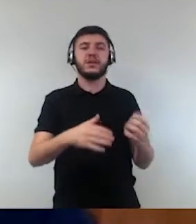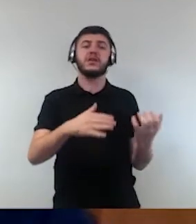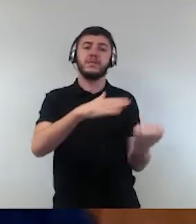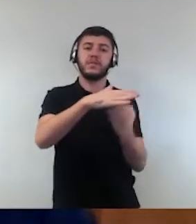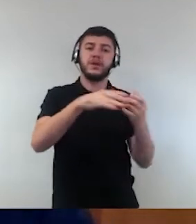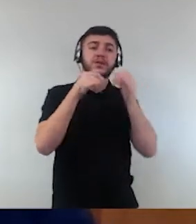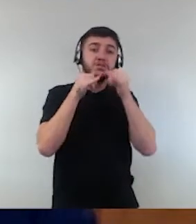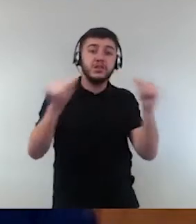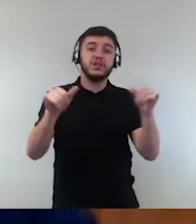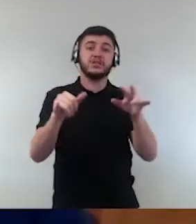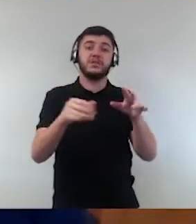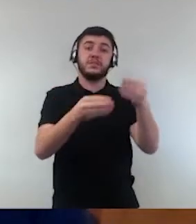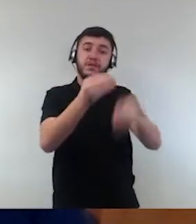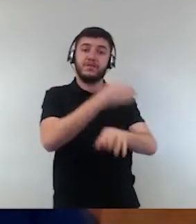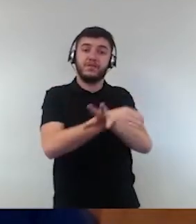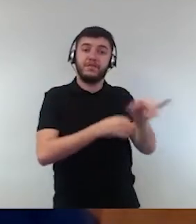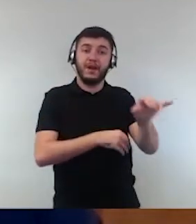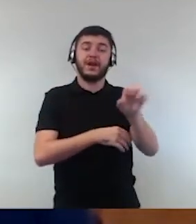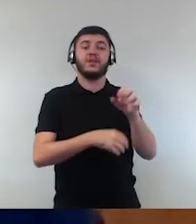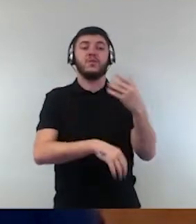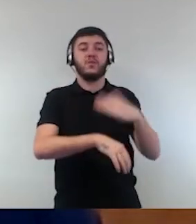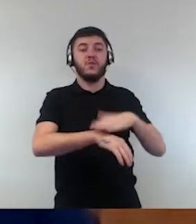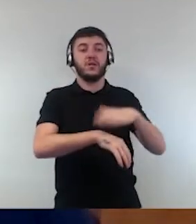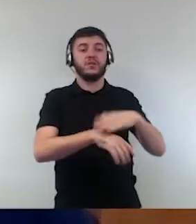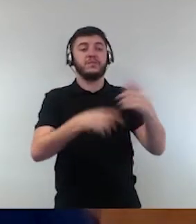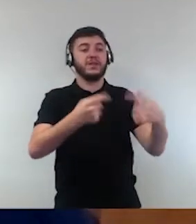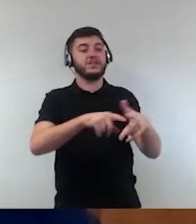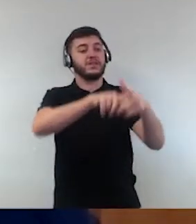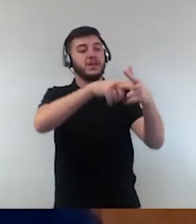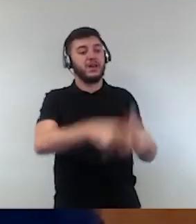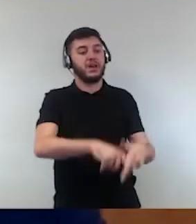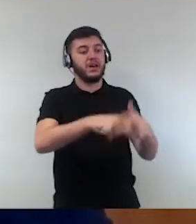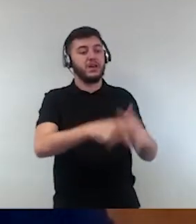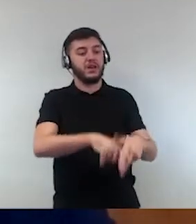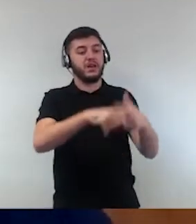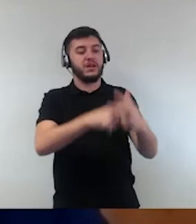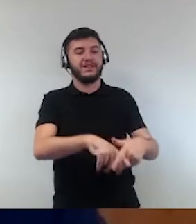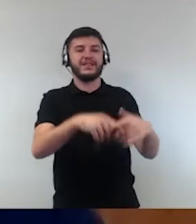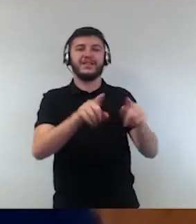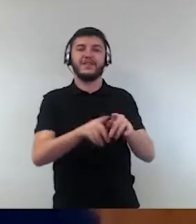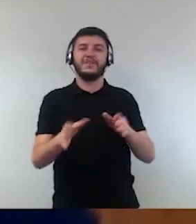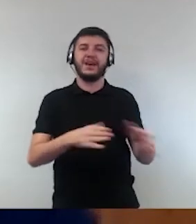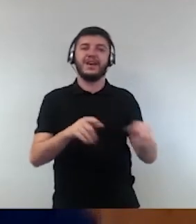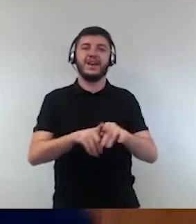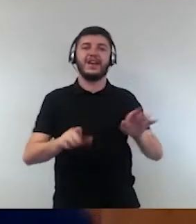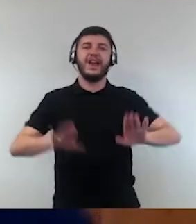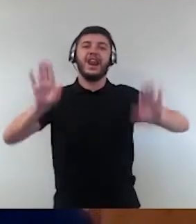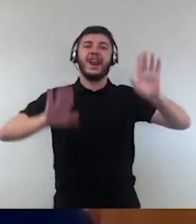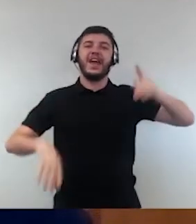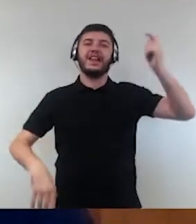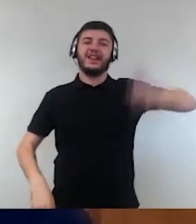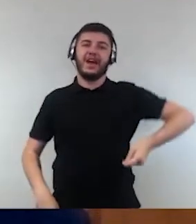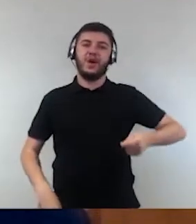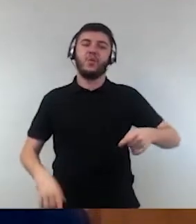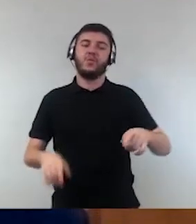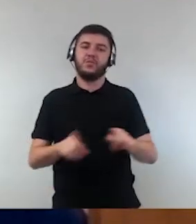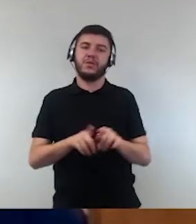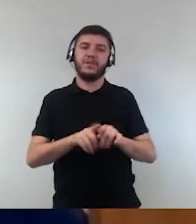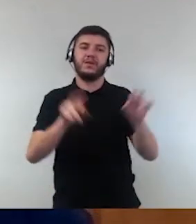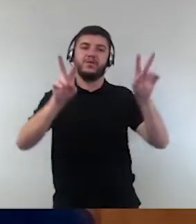que você precisa estabelecer formas de reajuste. Os leilões de suprimento de energia elétrica foram